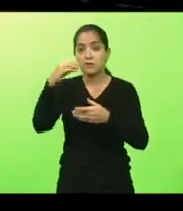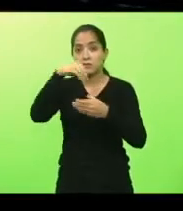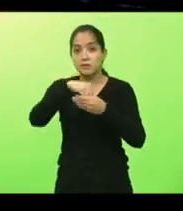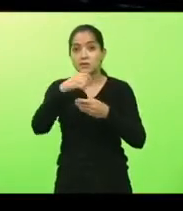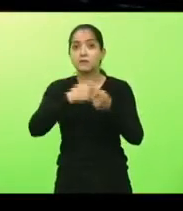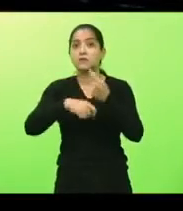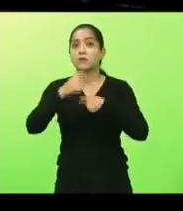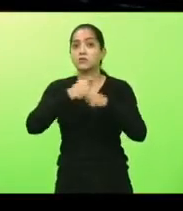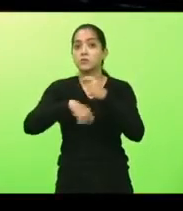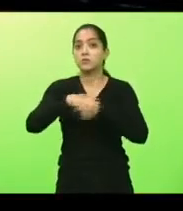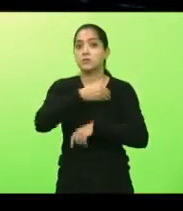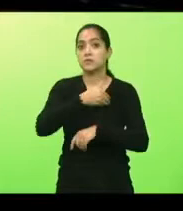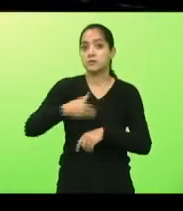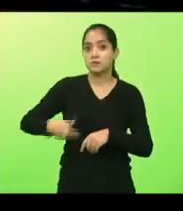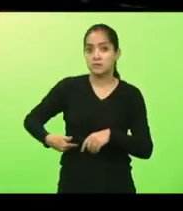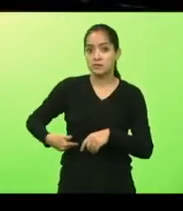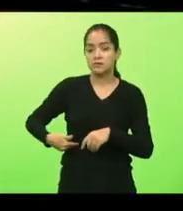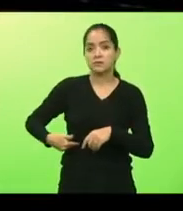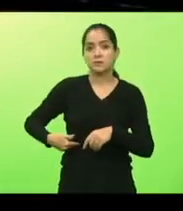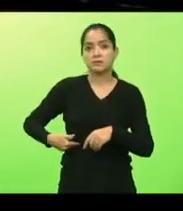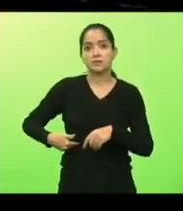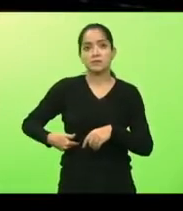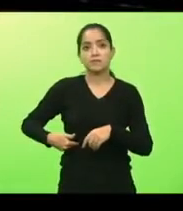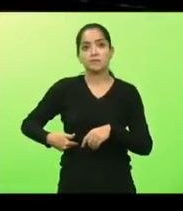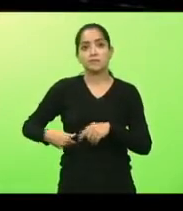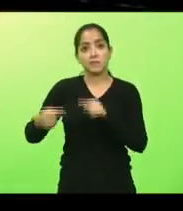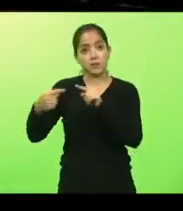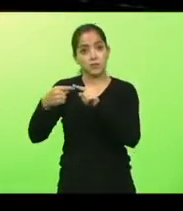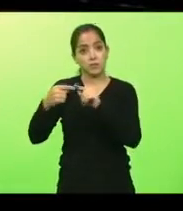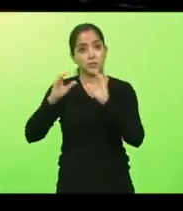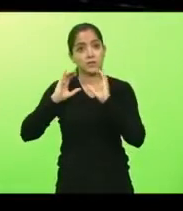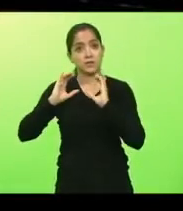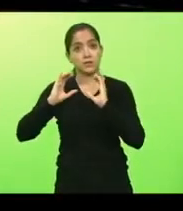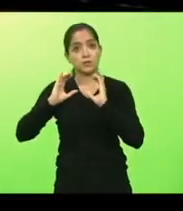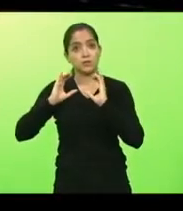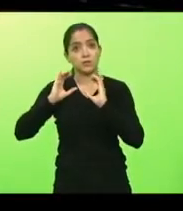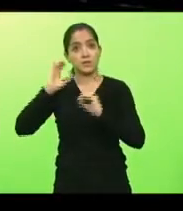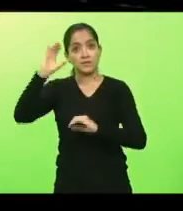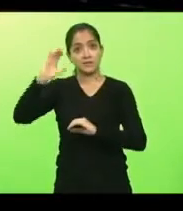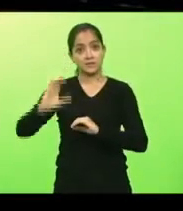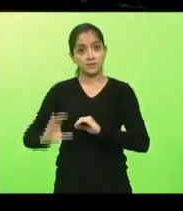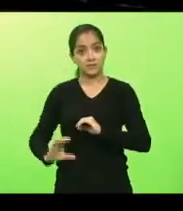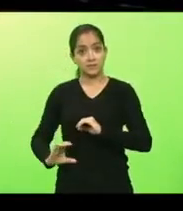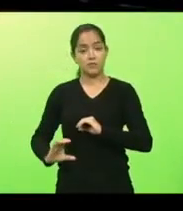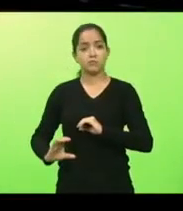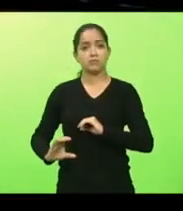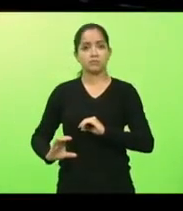administração, impostos civis, que estão literalmente colocando